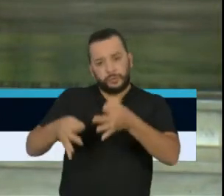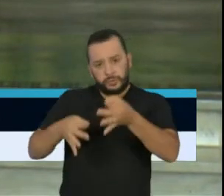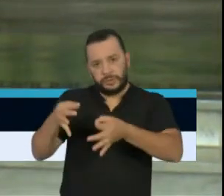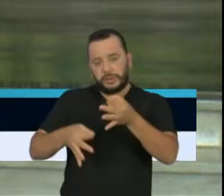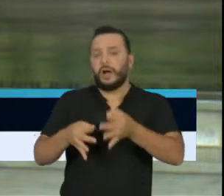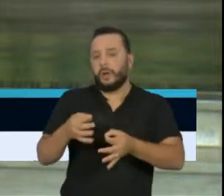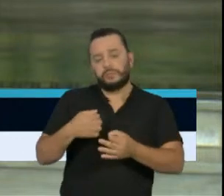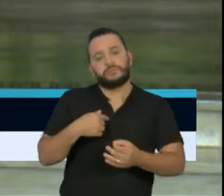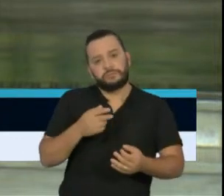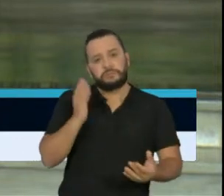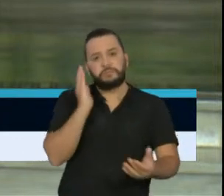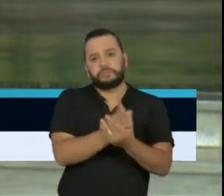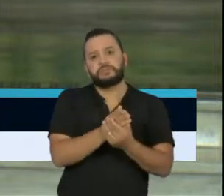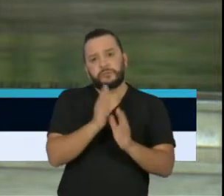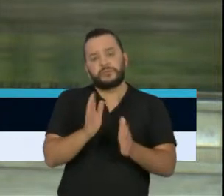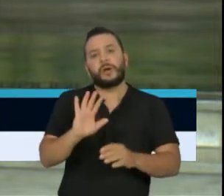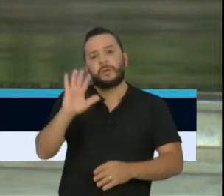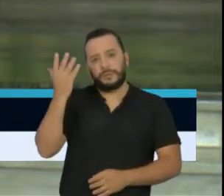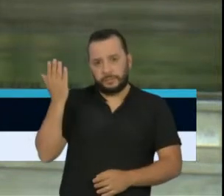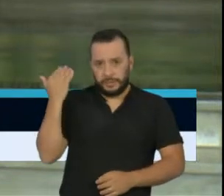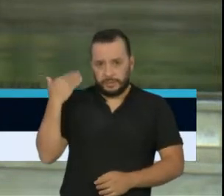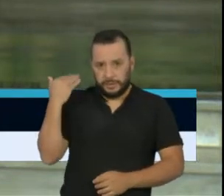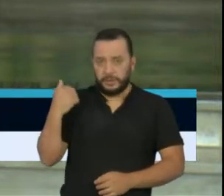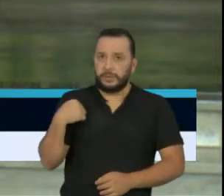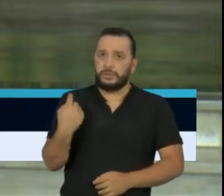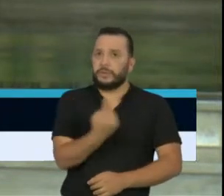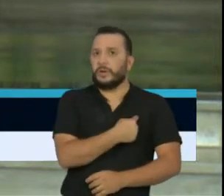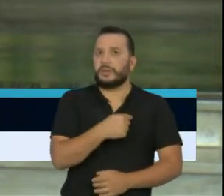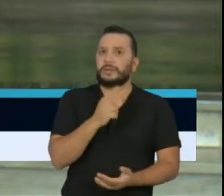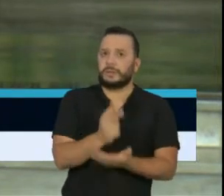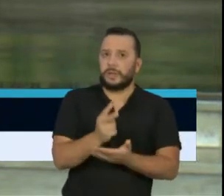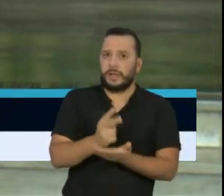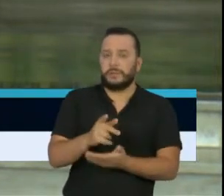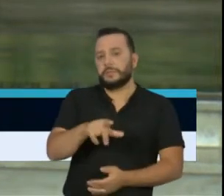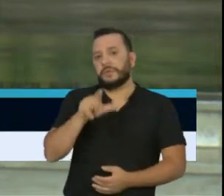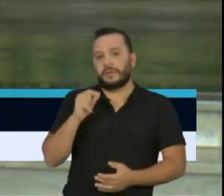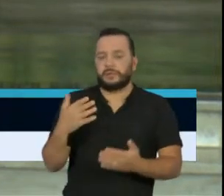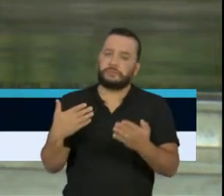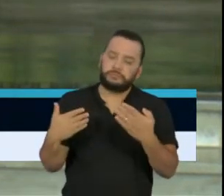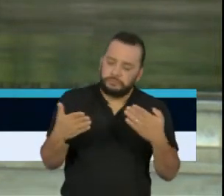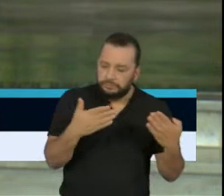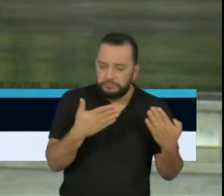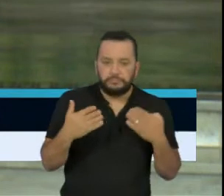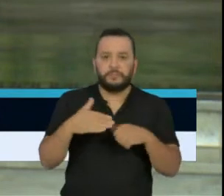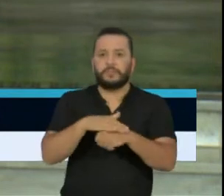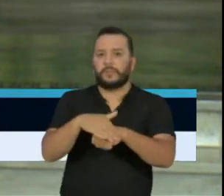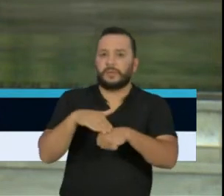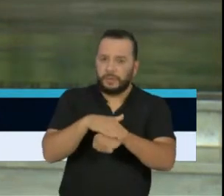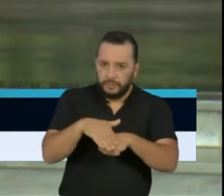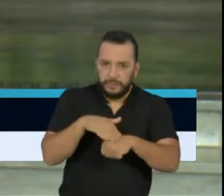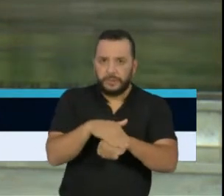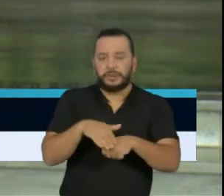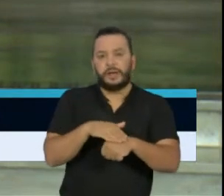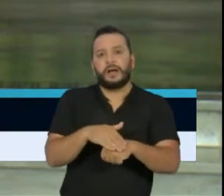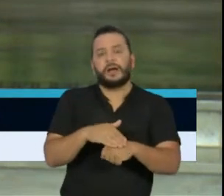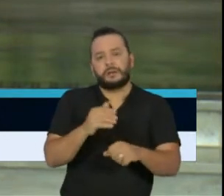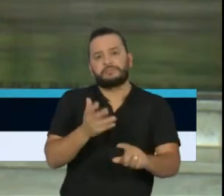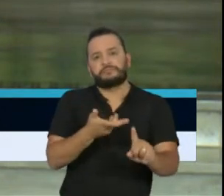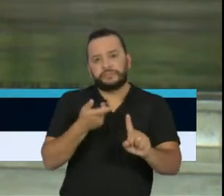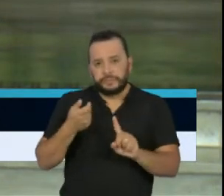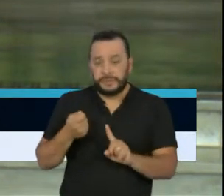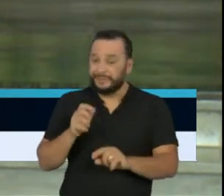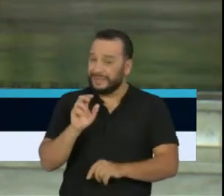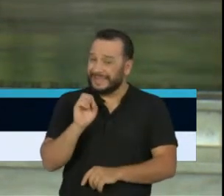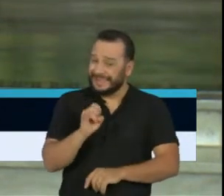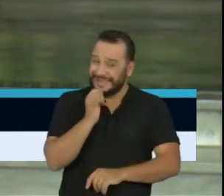já fizemos em outros casos. Preferimos o diálogo, é sempre melhor dialogar, conversar e convencer, mas,